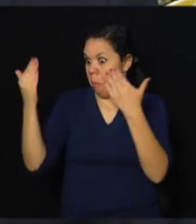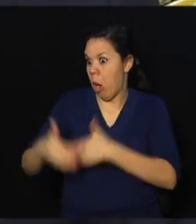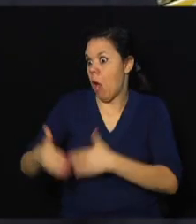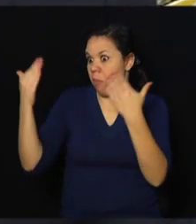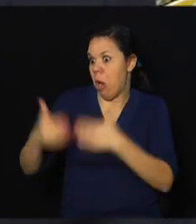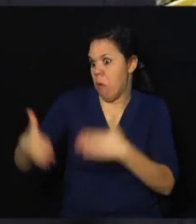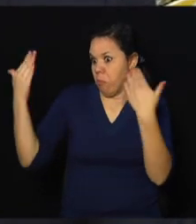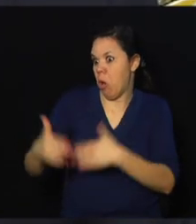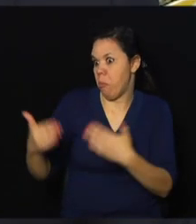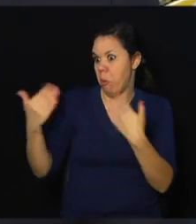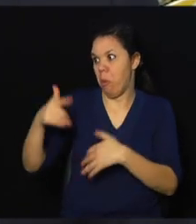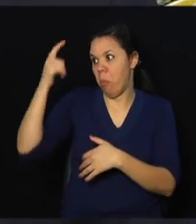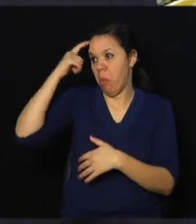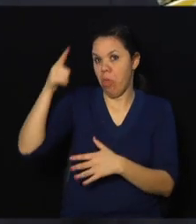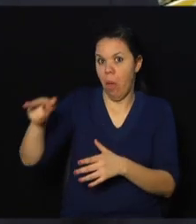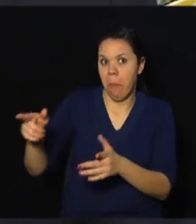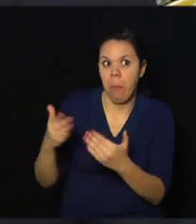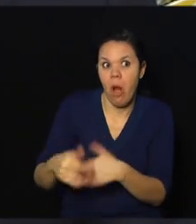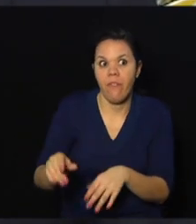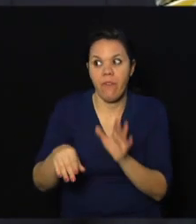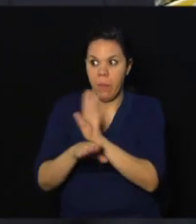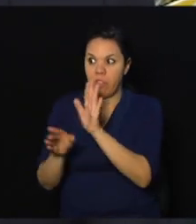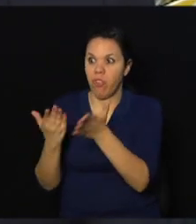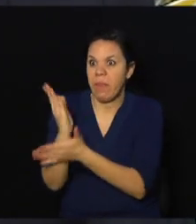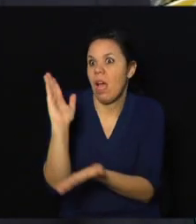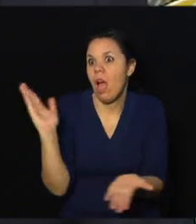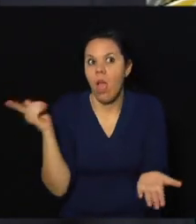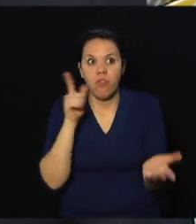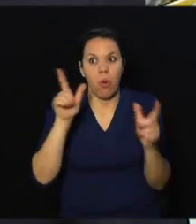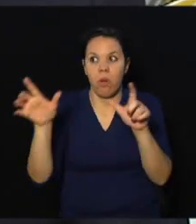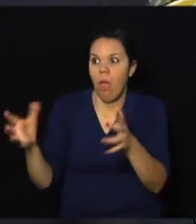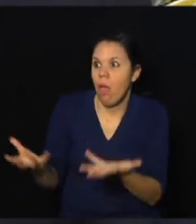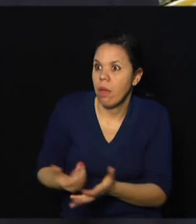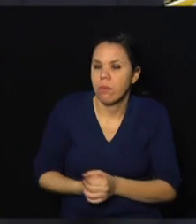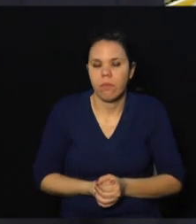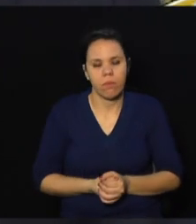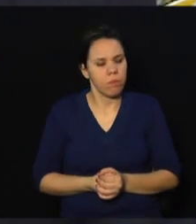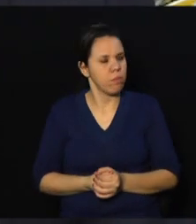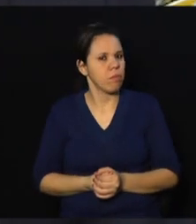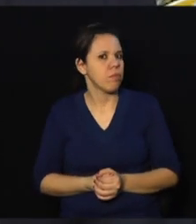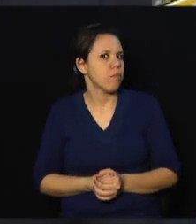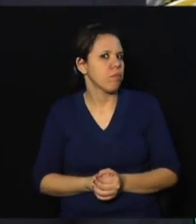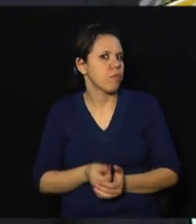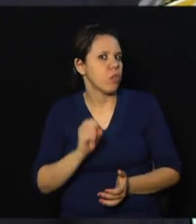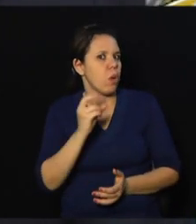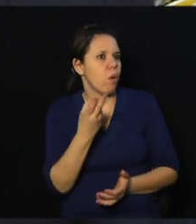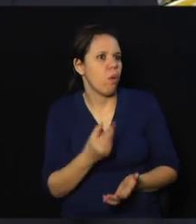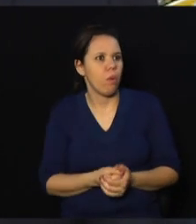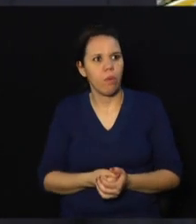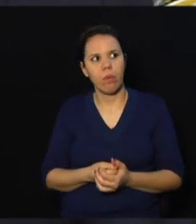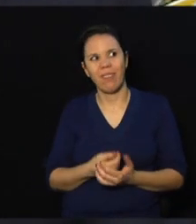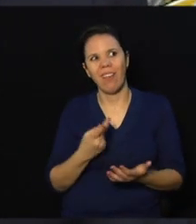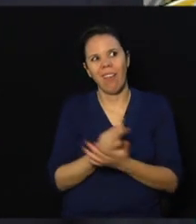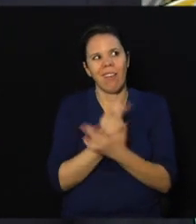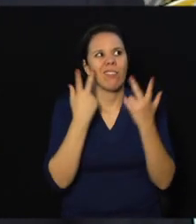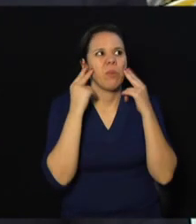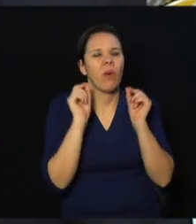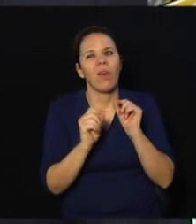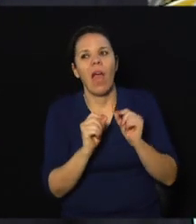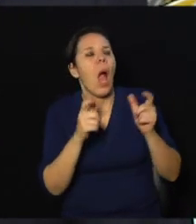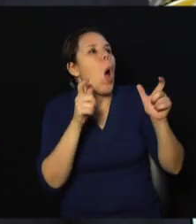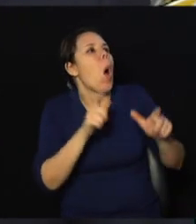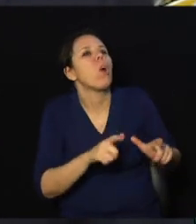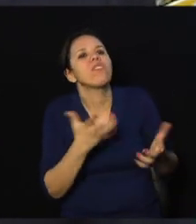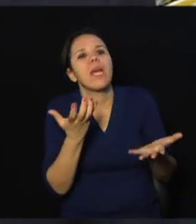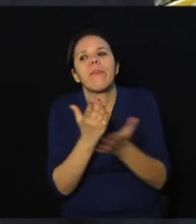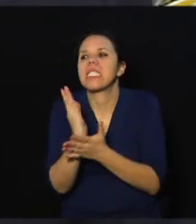focado naquilo. Isso. A prova vai fazer eu passar onde eu quero, né? Ou um erro muito comum. Onde você quer passar? Qualquer